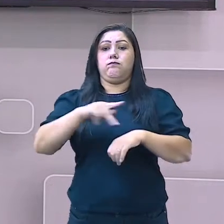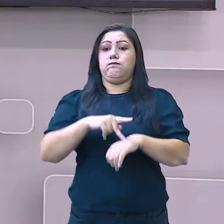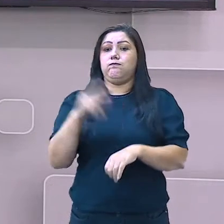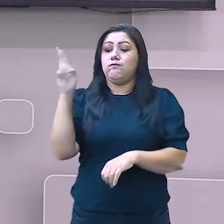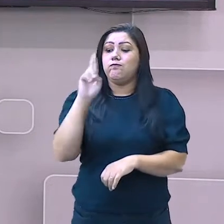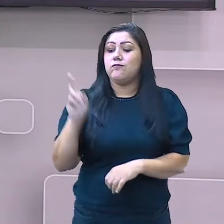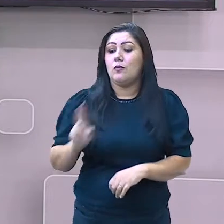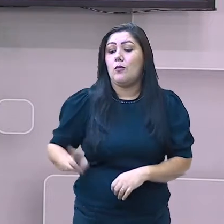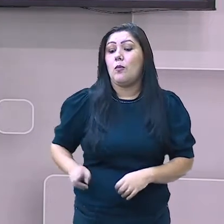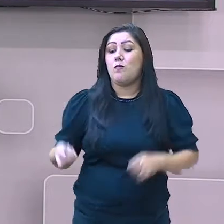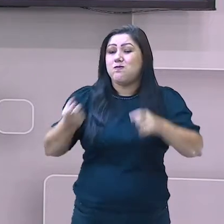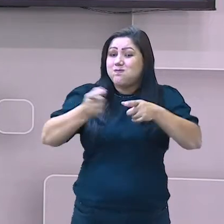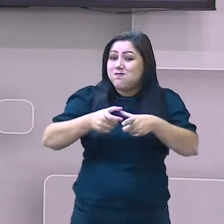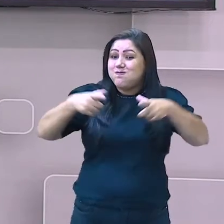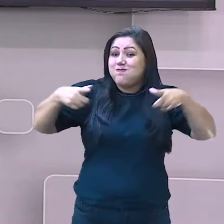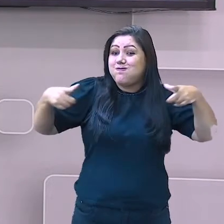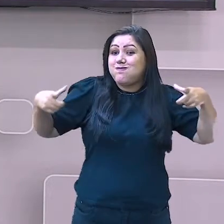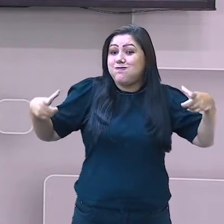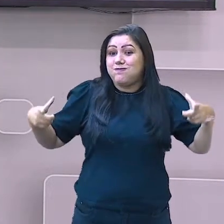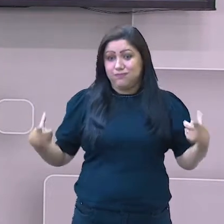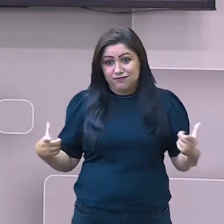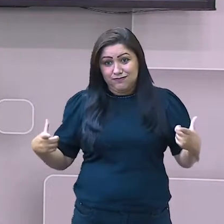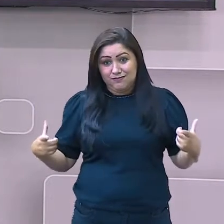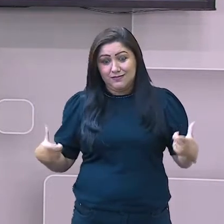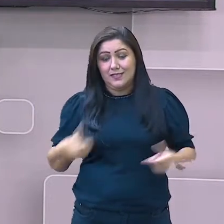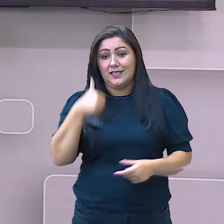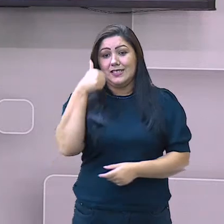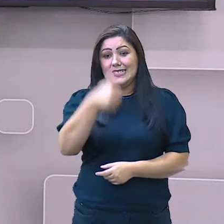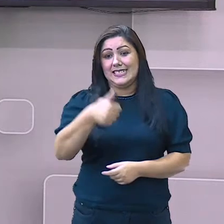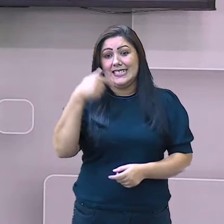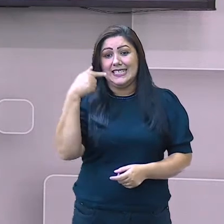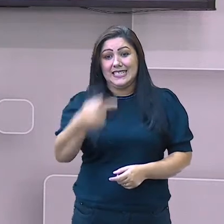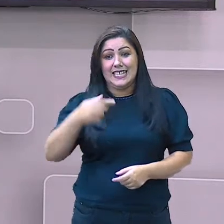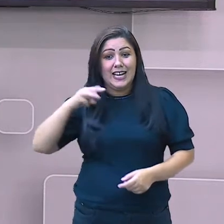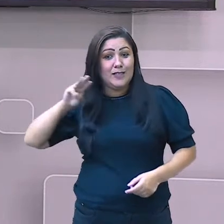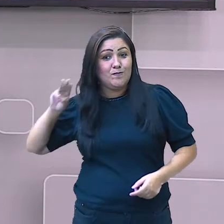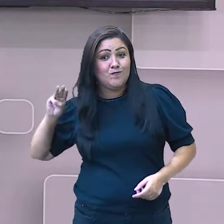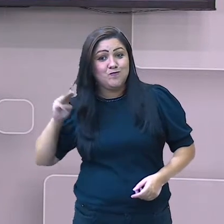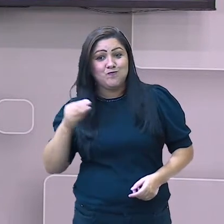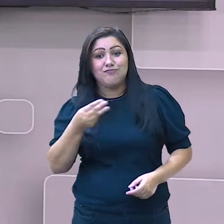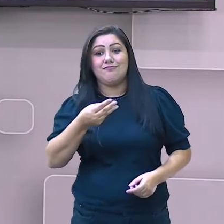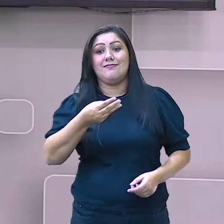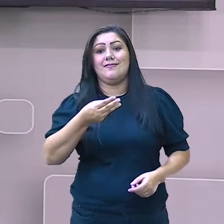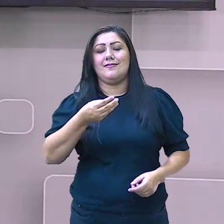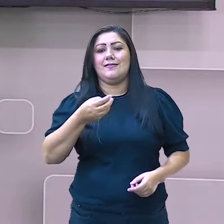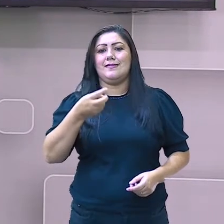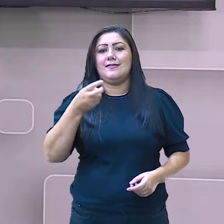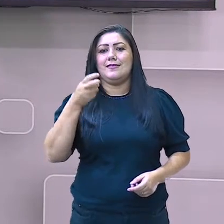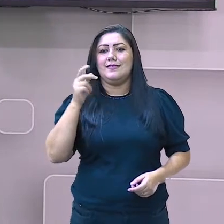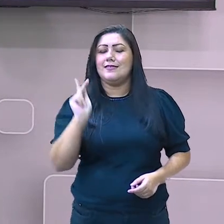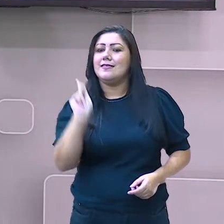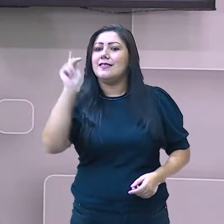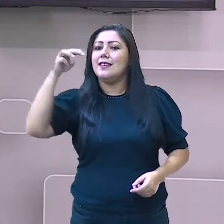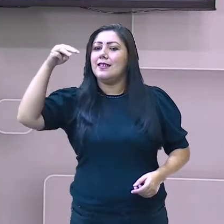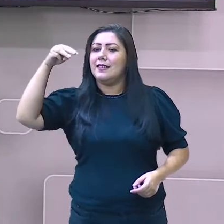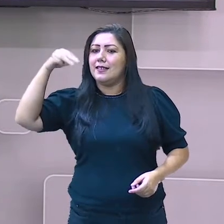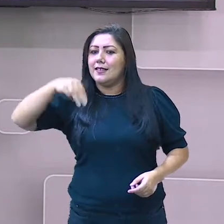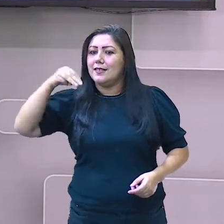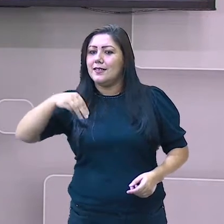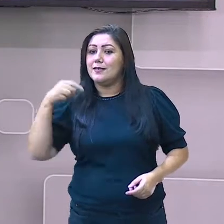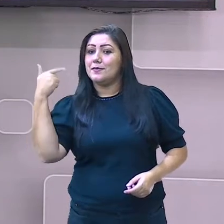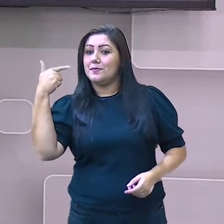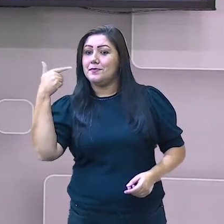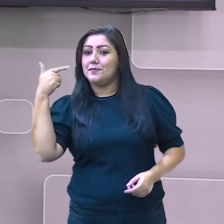com mais de 17 milhões de quilômetros quadrados. Olha para vocês verem o tamanho,